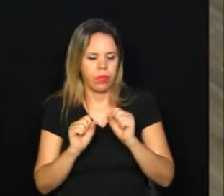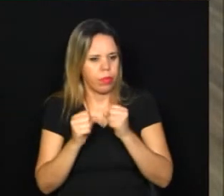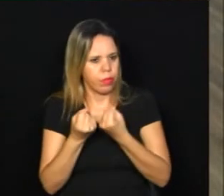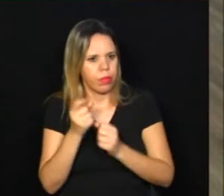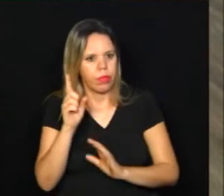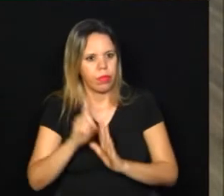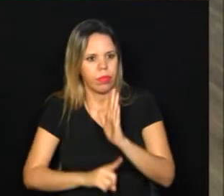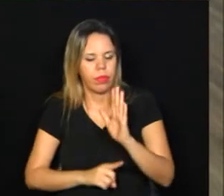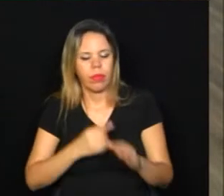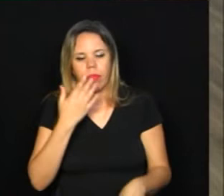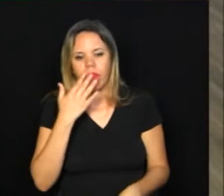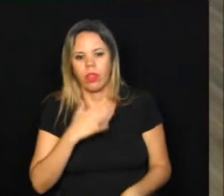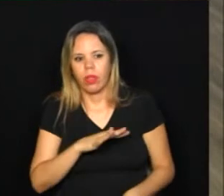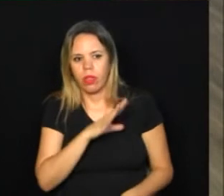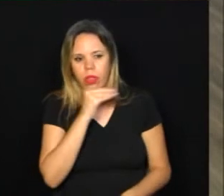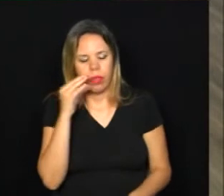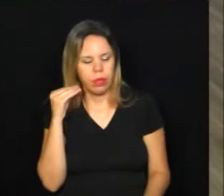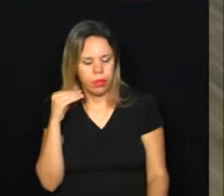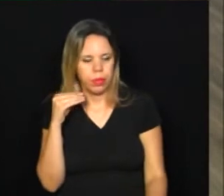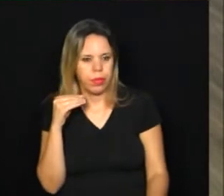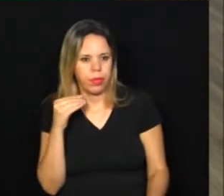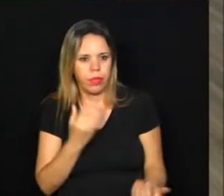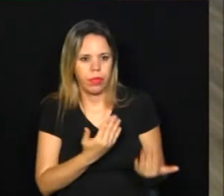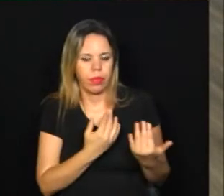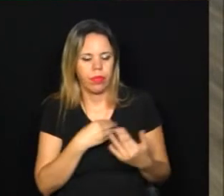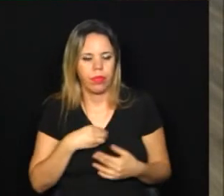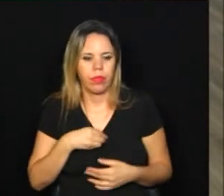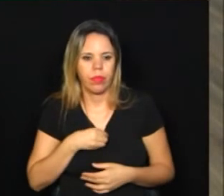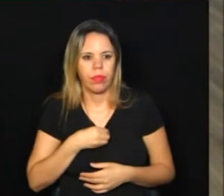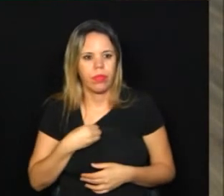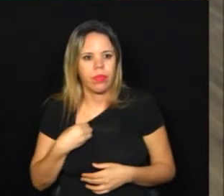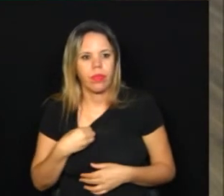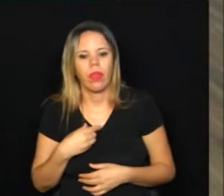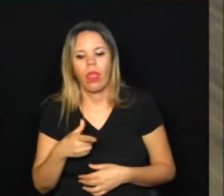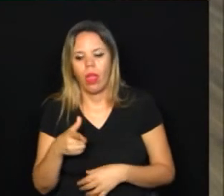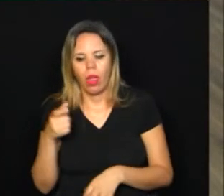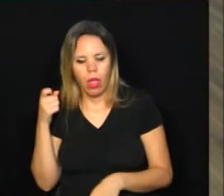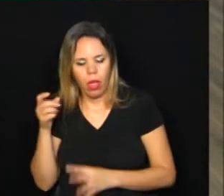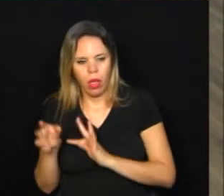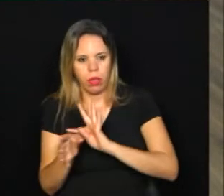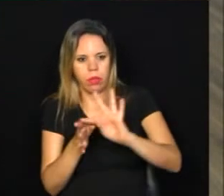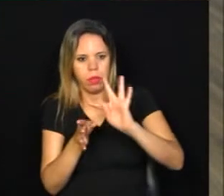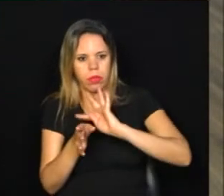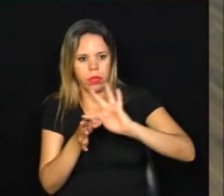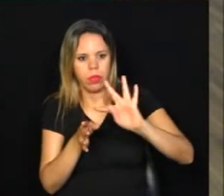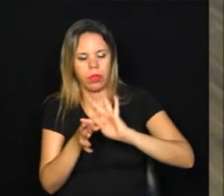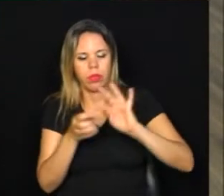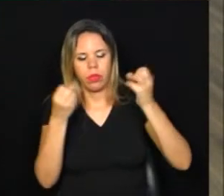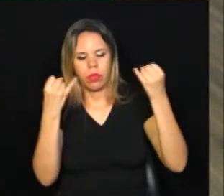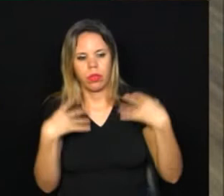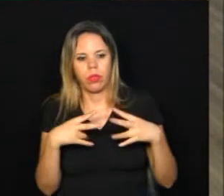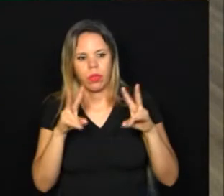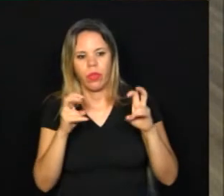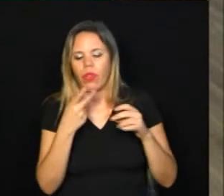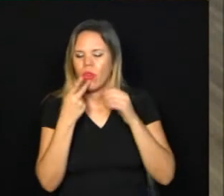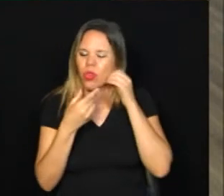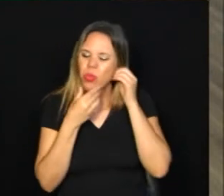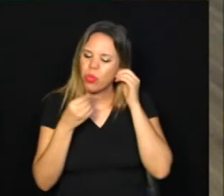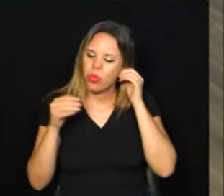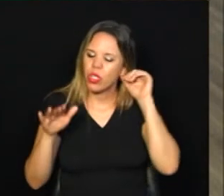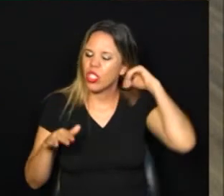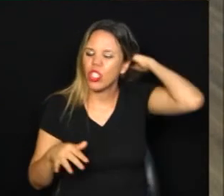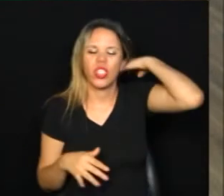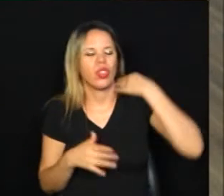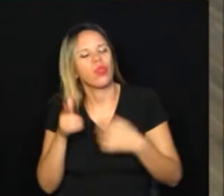dos Direitos da Criança, do Adolescente, da Juventude, ex-conselheira tutelar, e nós abordamos o caso do menino que